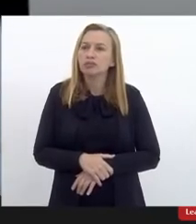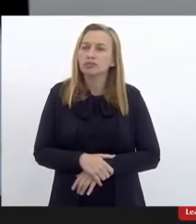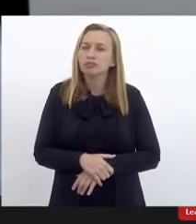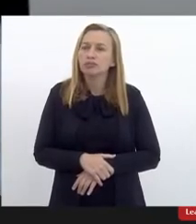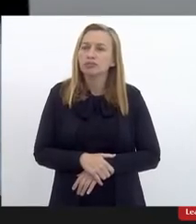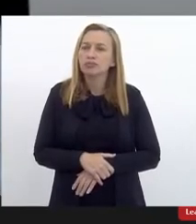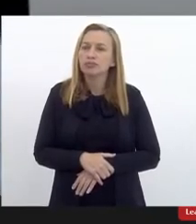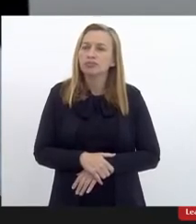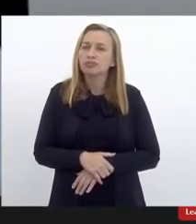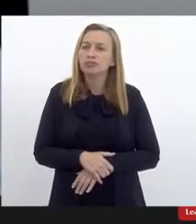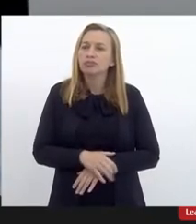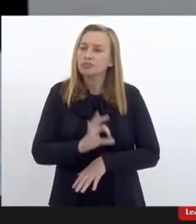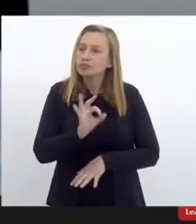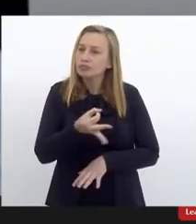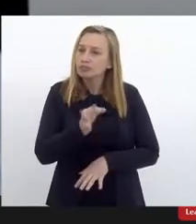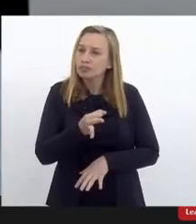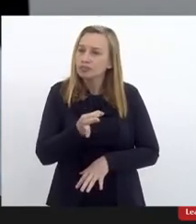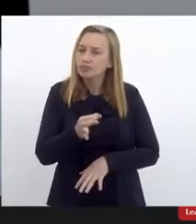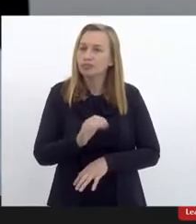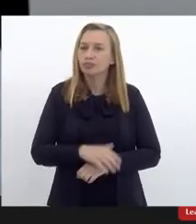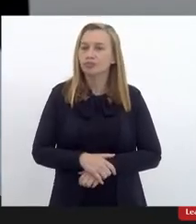integralmente, maciçamente,